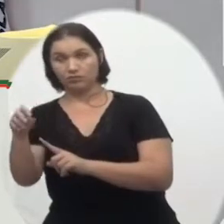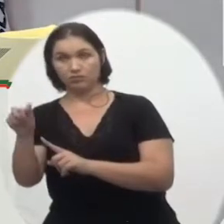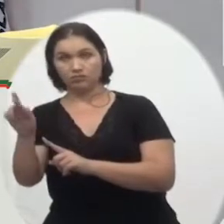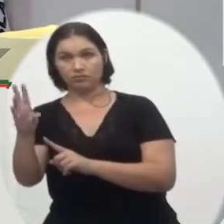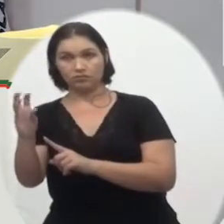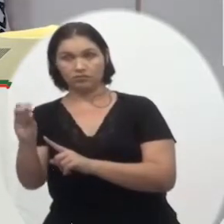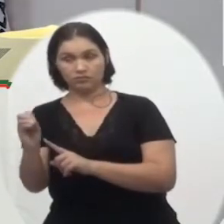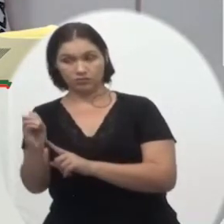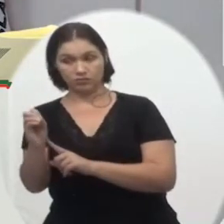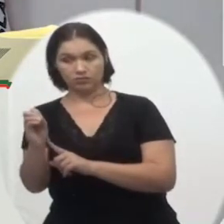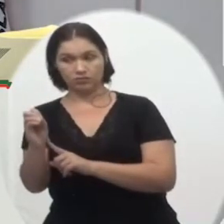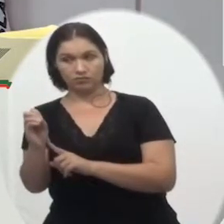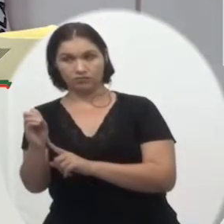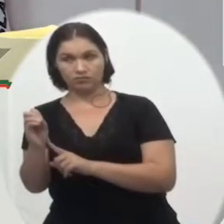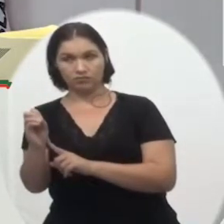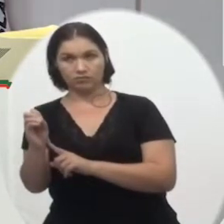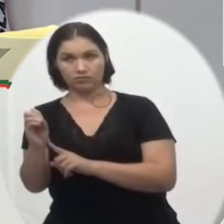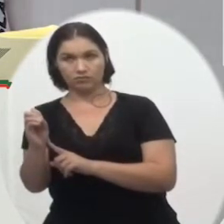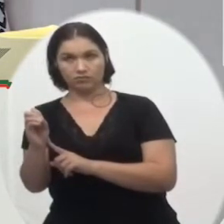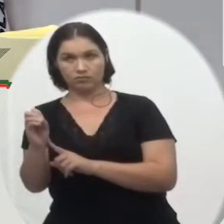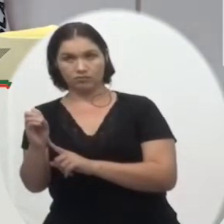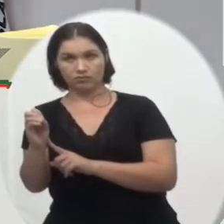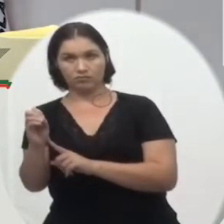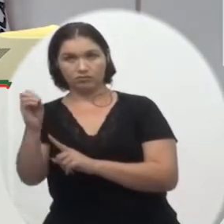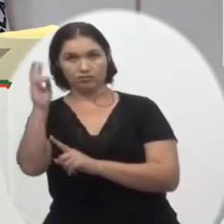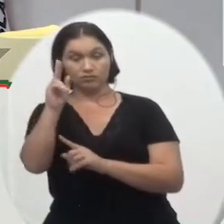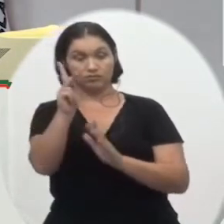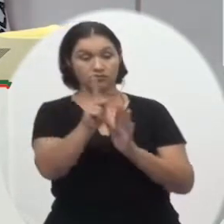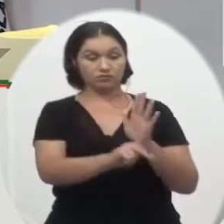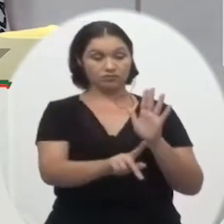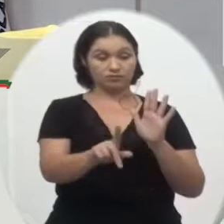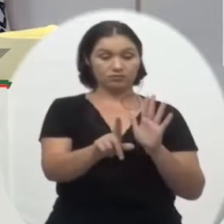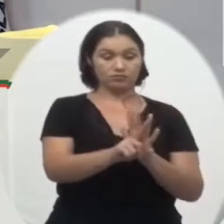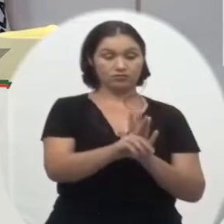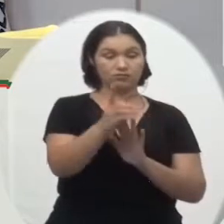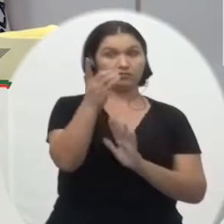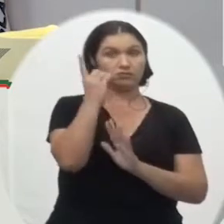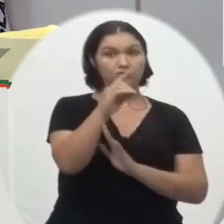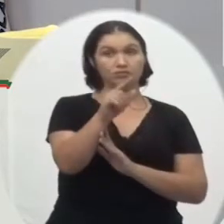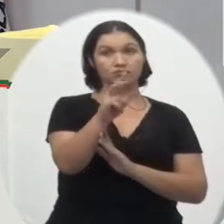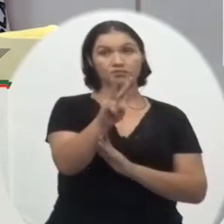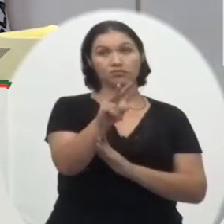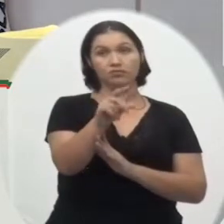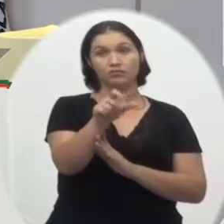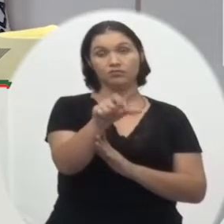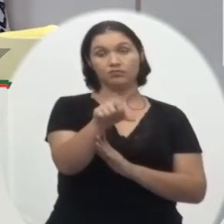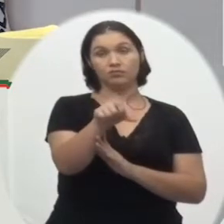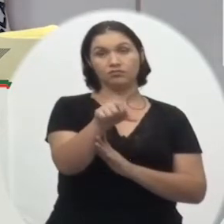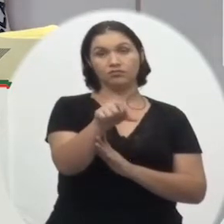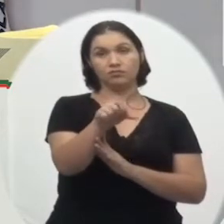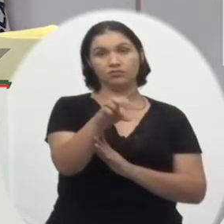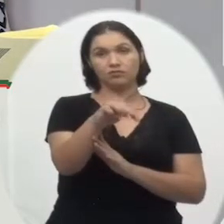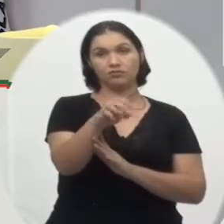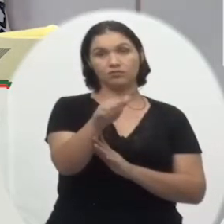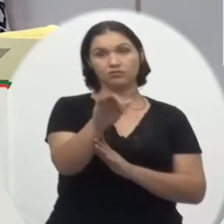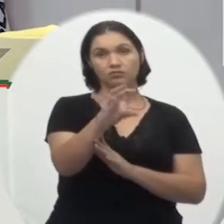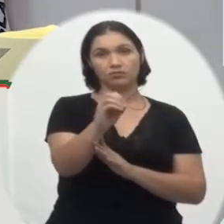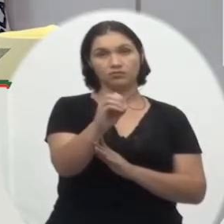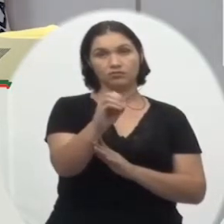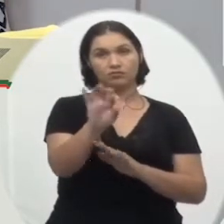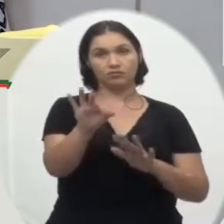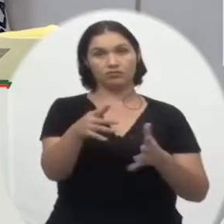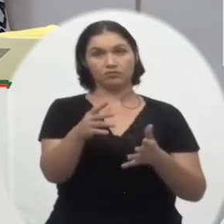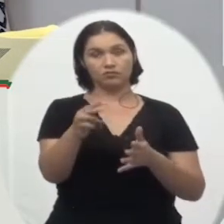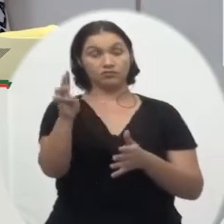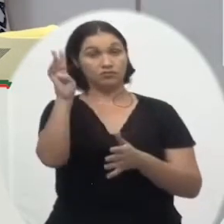cujo prazo constante no projeto era 29 de março, foi trazido para essa casa na terça-feira, na